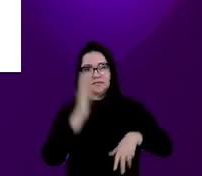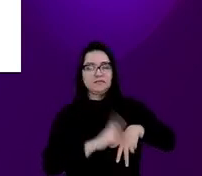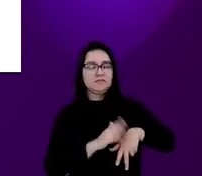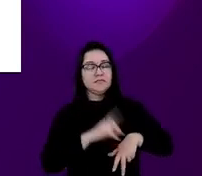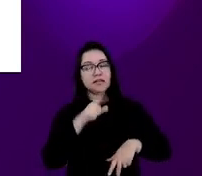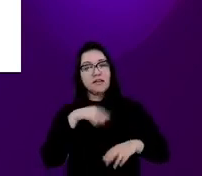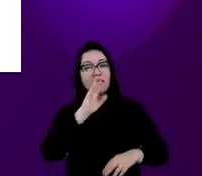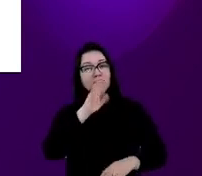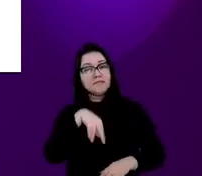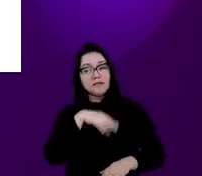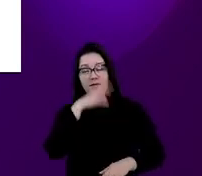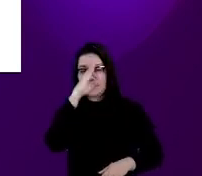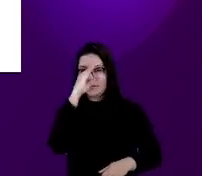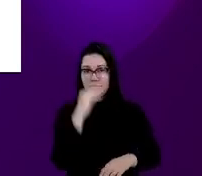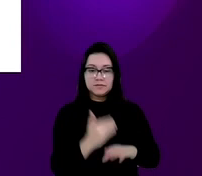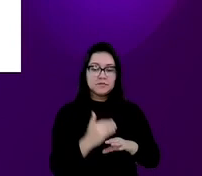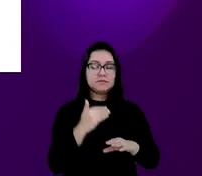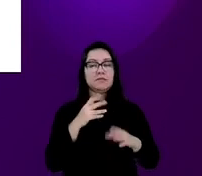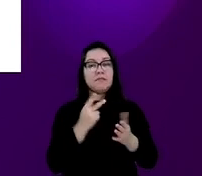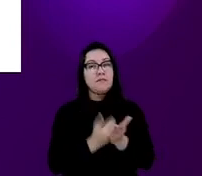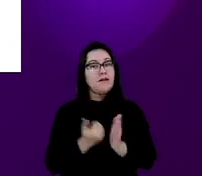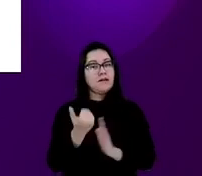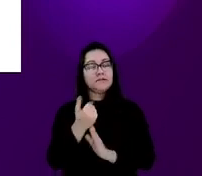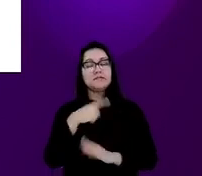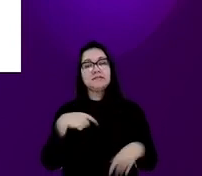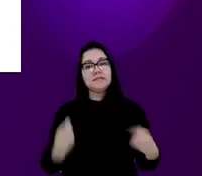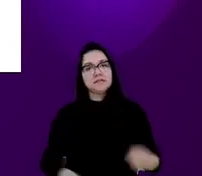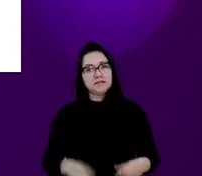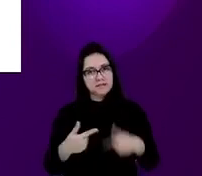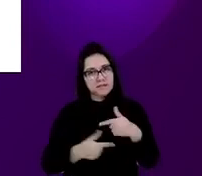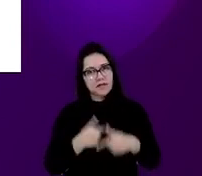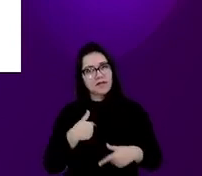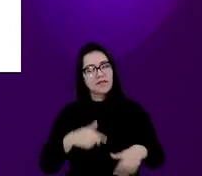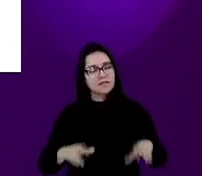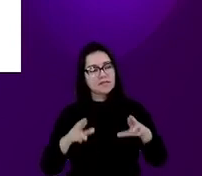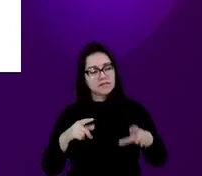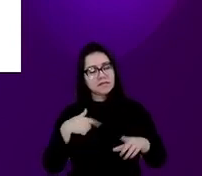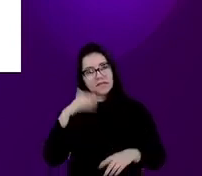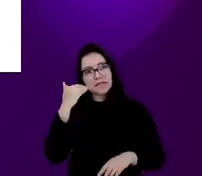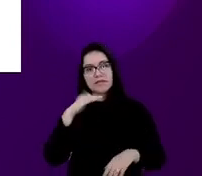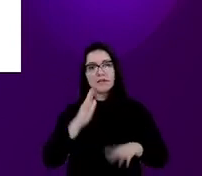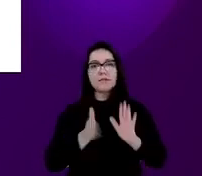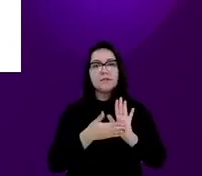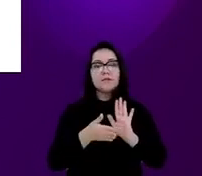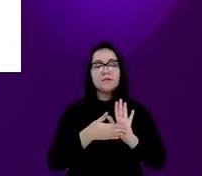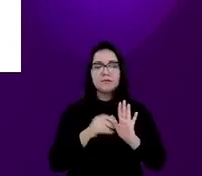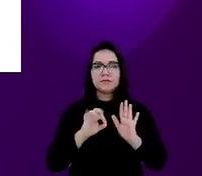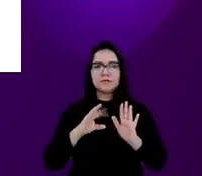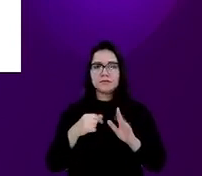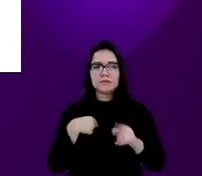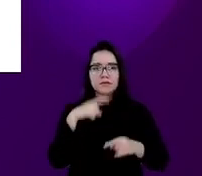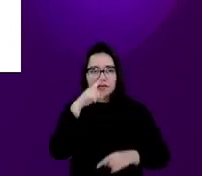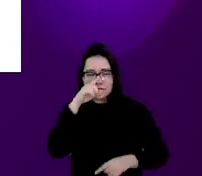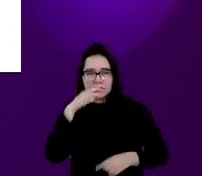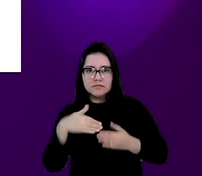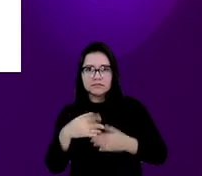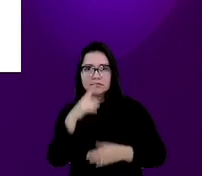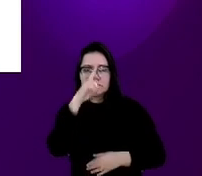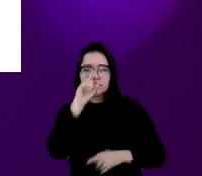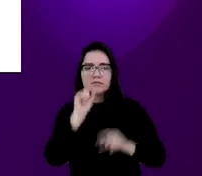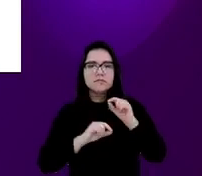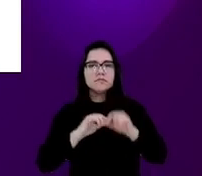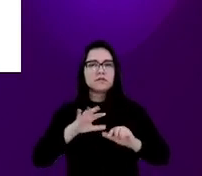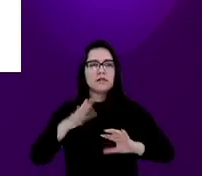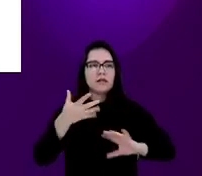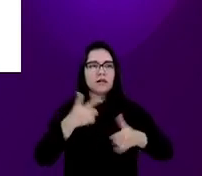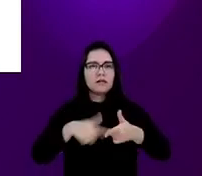desses desafios, né? Então, a gente tem que trabalhar a expectativa e o entendimento da proposta, o risco de complicações, inclusive de óbito,